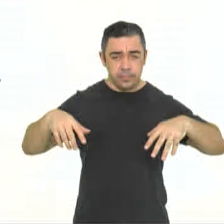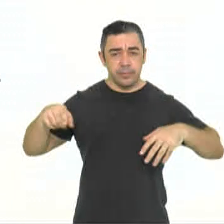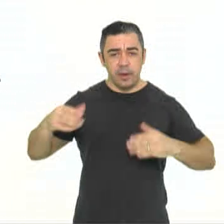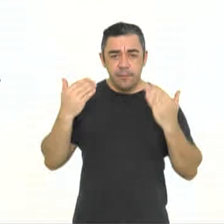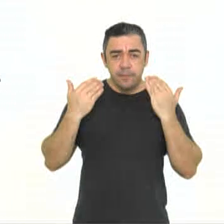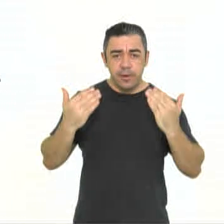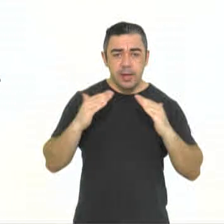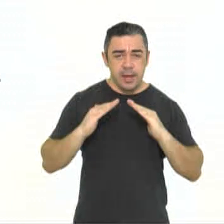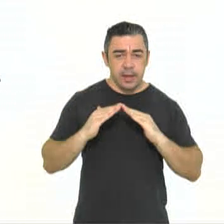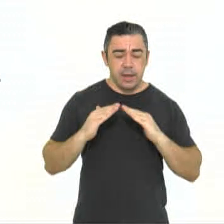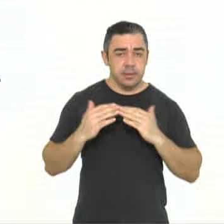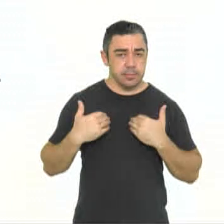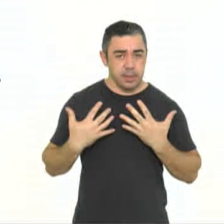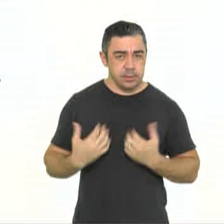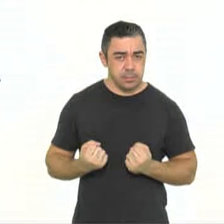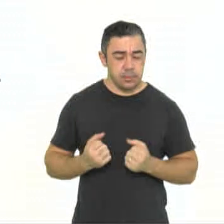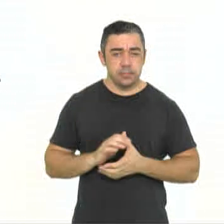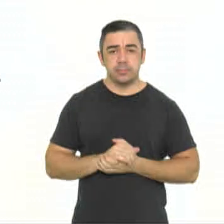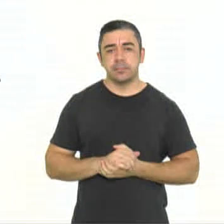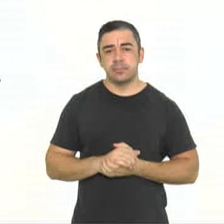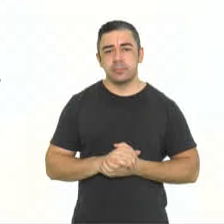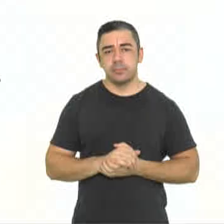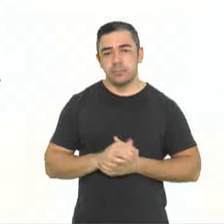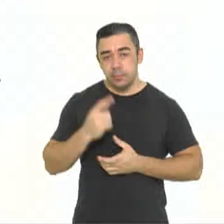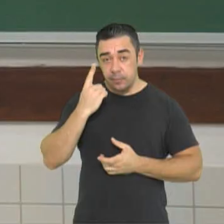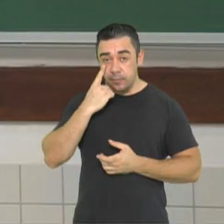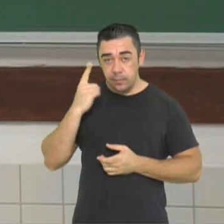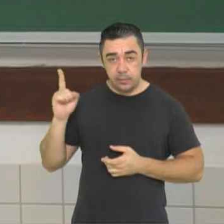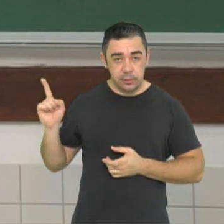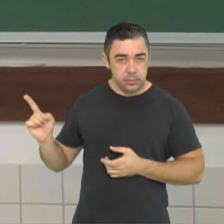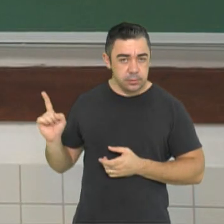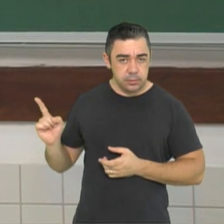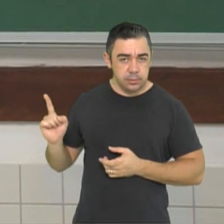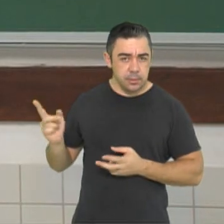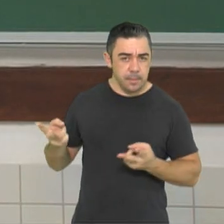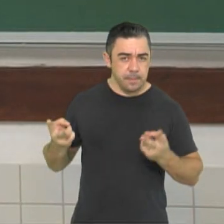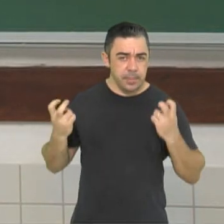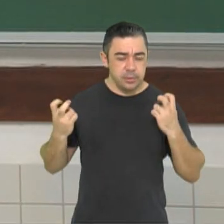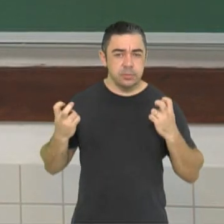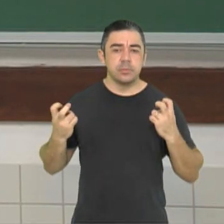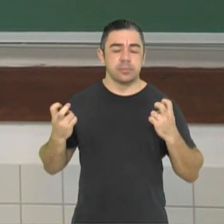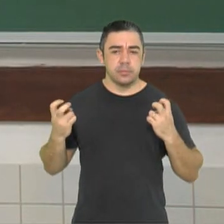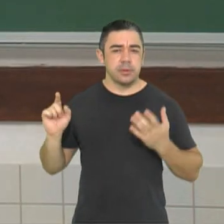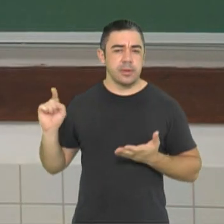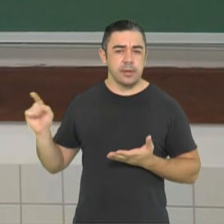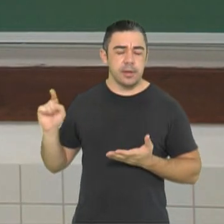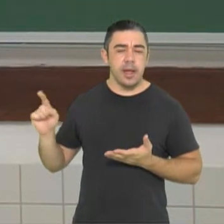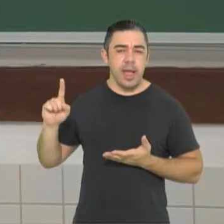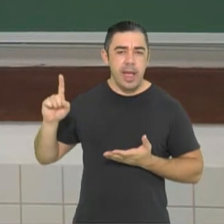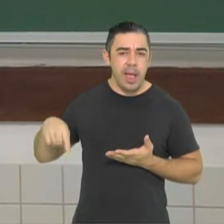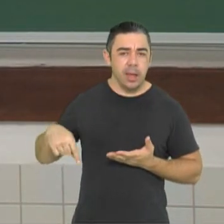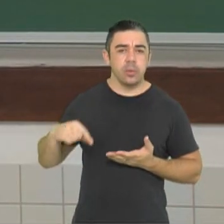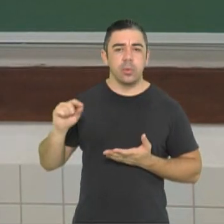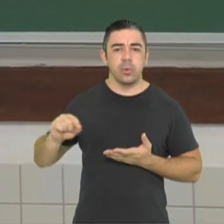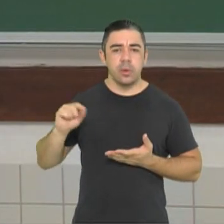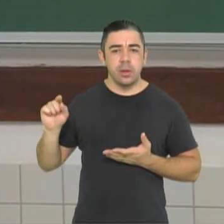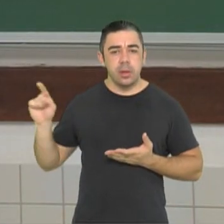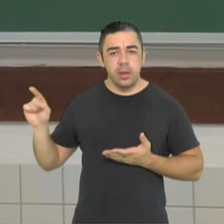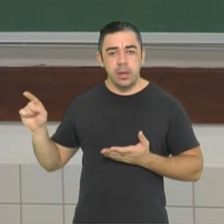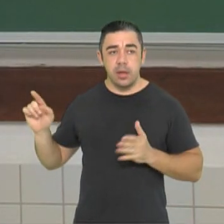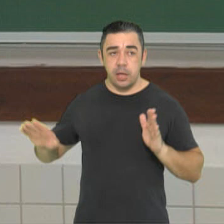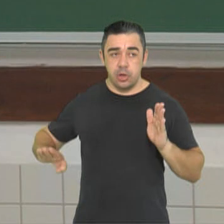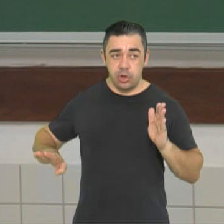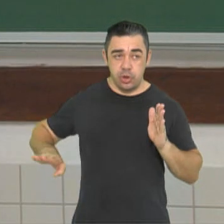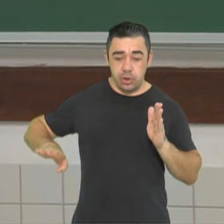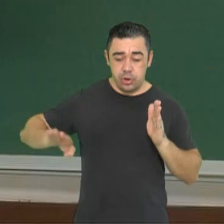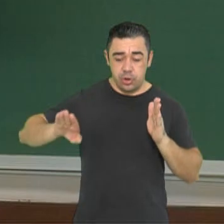titular me receberam. Estão vendo, então, como nós temos a nossa personificação? Por quê? Porque nós temos ele